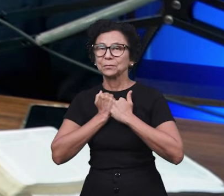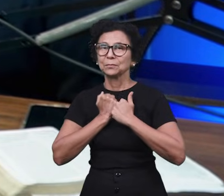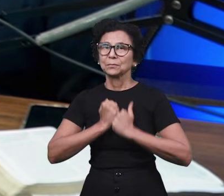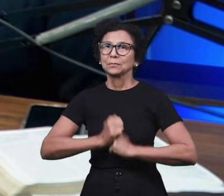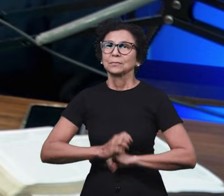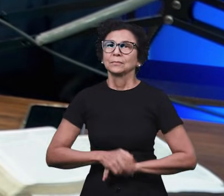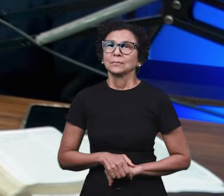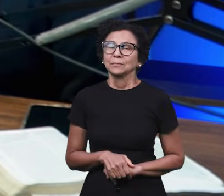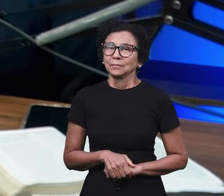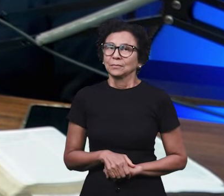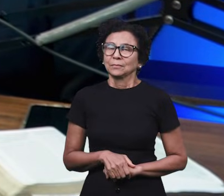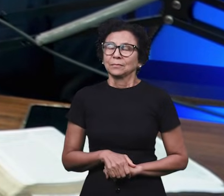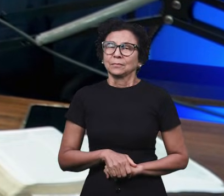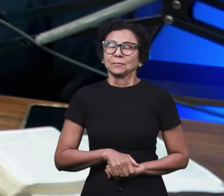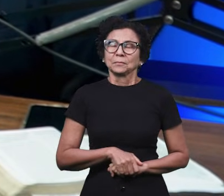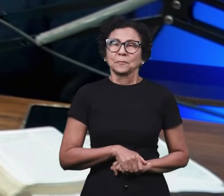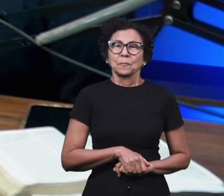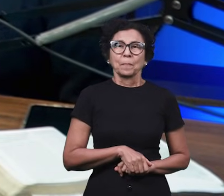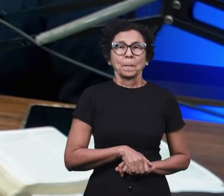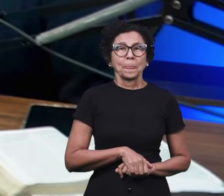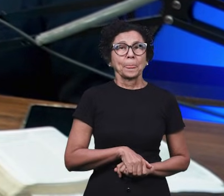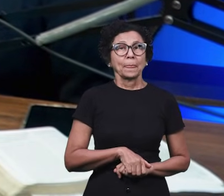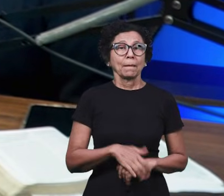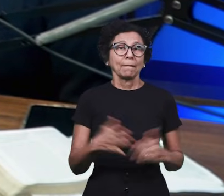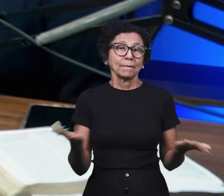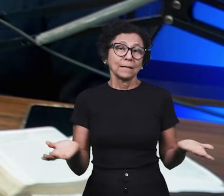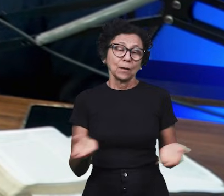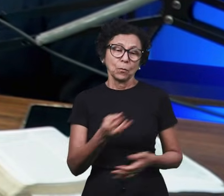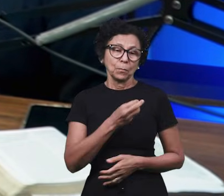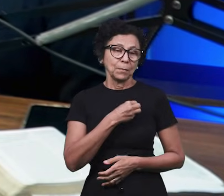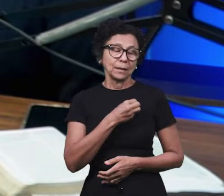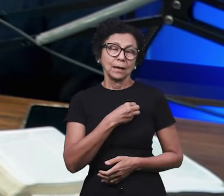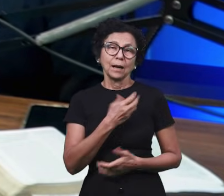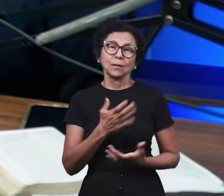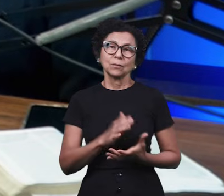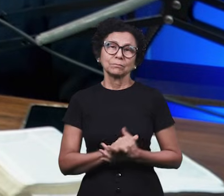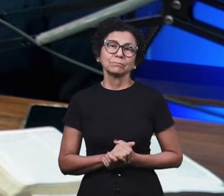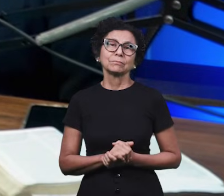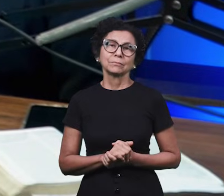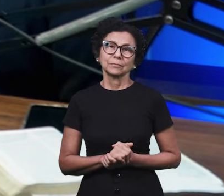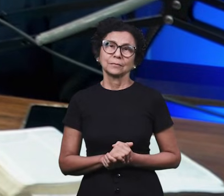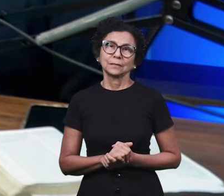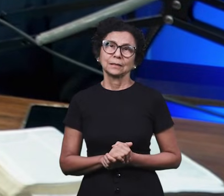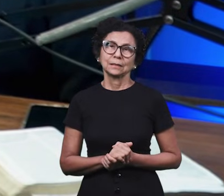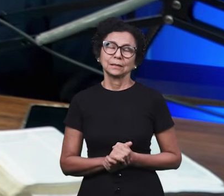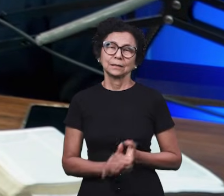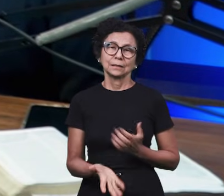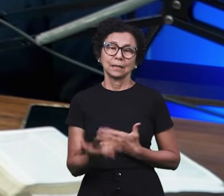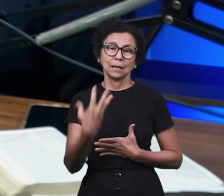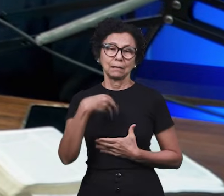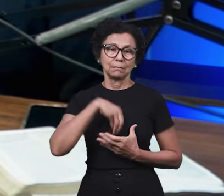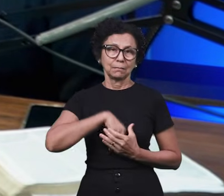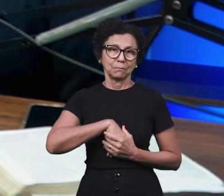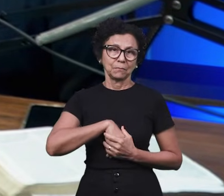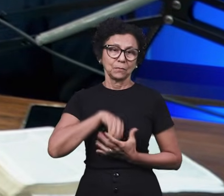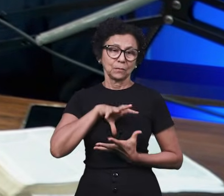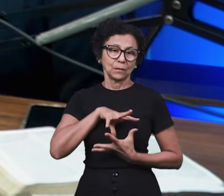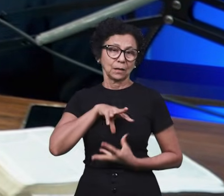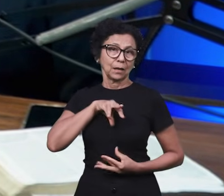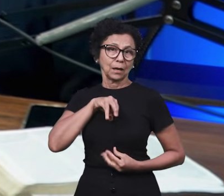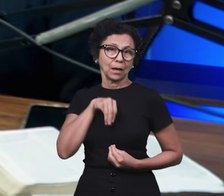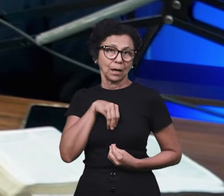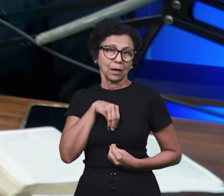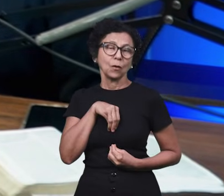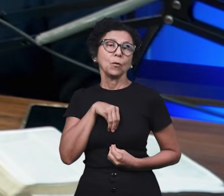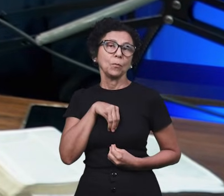nós tínhamos contra Deus, que é o pecado do homem, né? Que é a guerra que há no homem